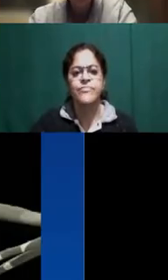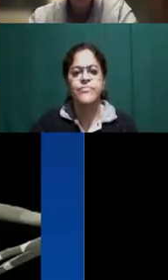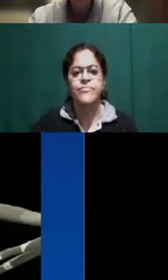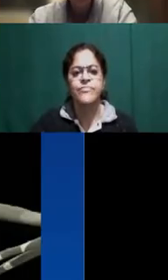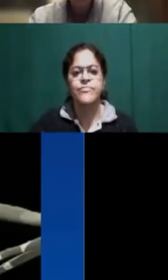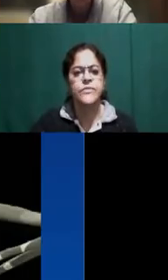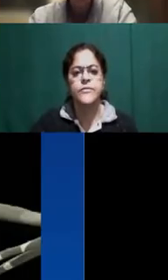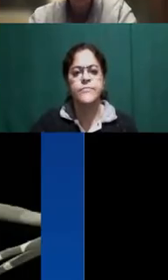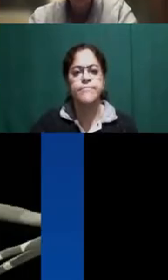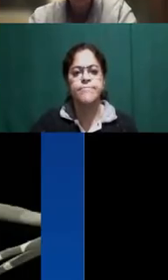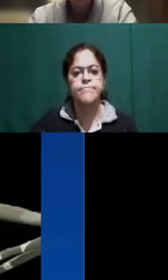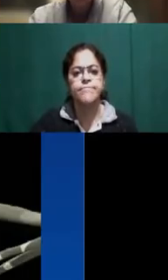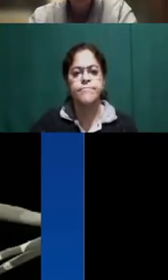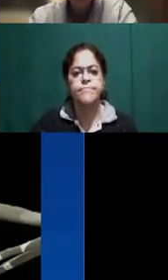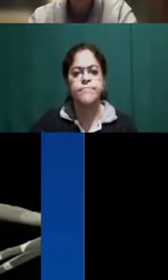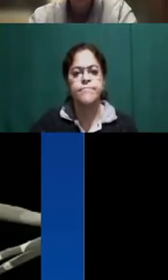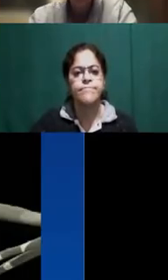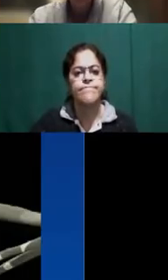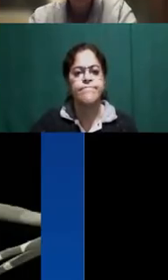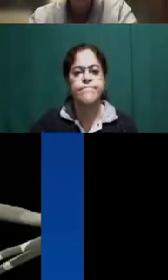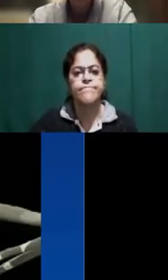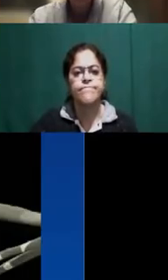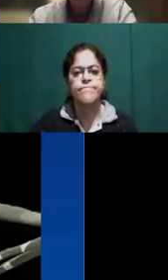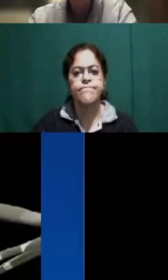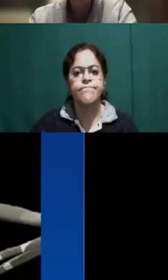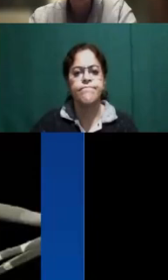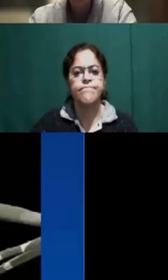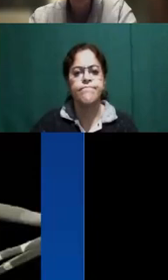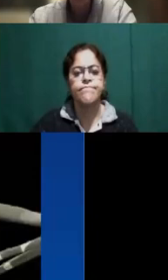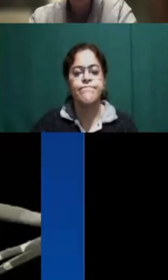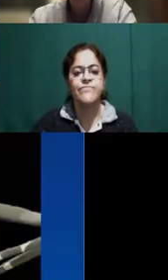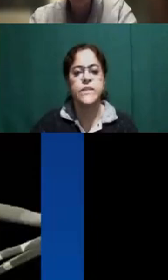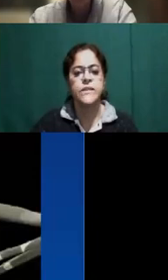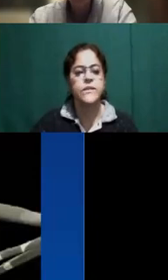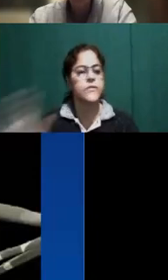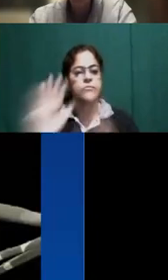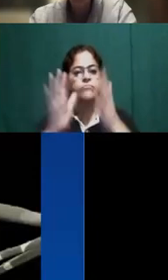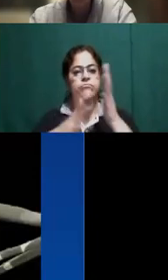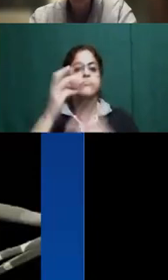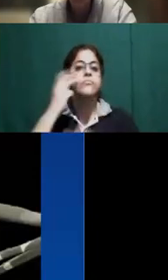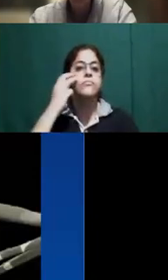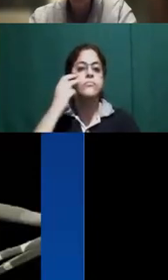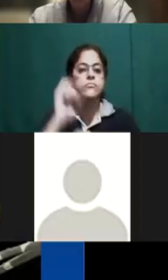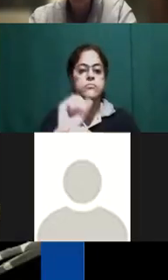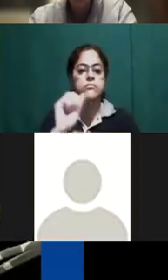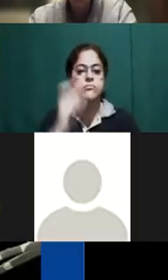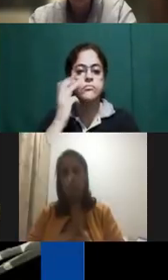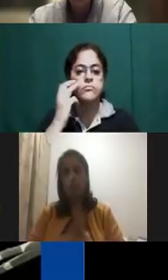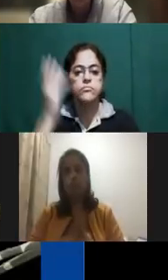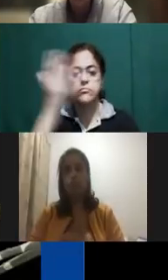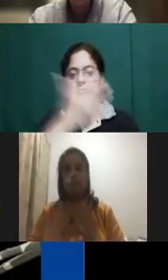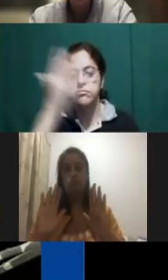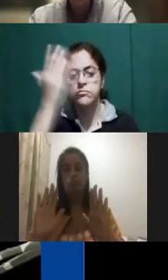superiores do trapézio, elas inserem-se nos processos espinhosos e no ligamento nucal. É